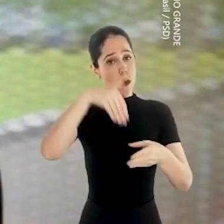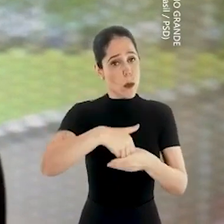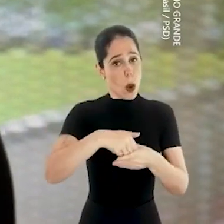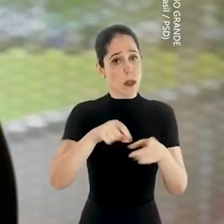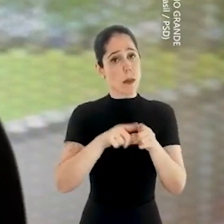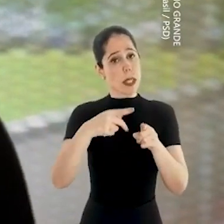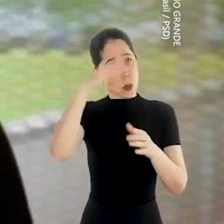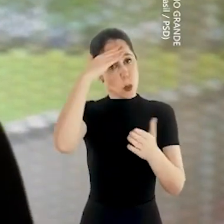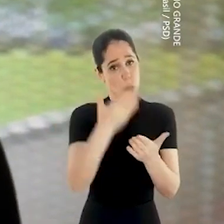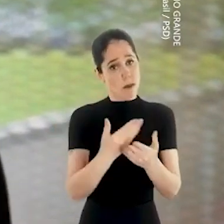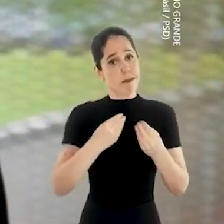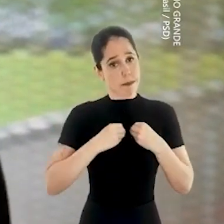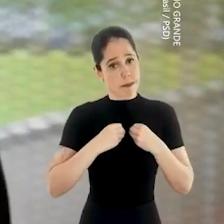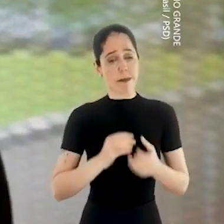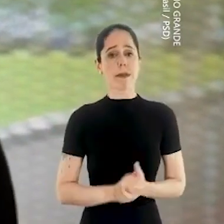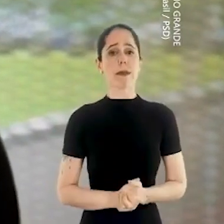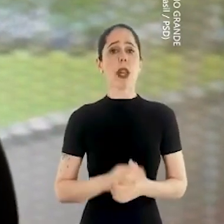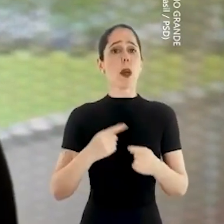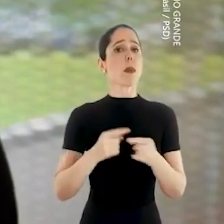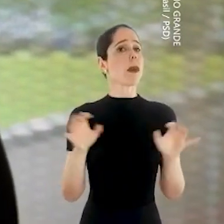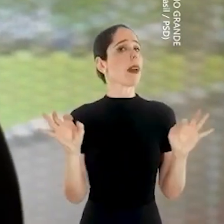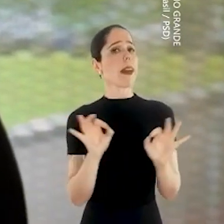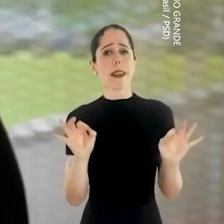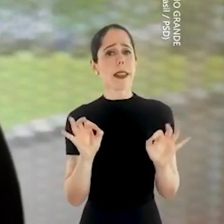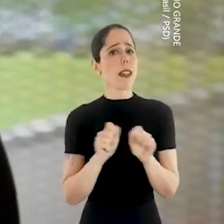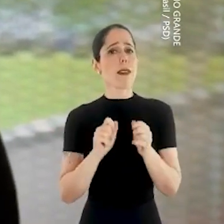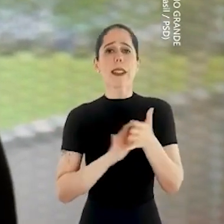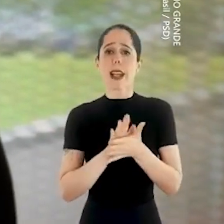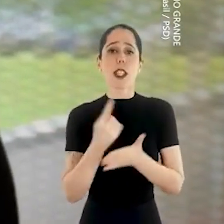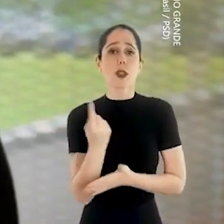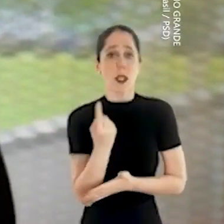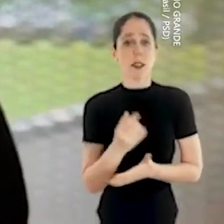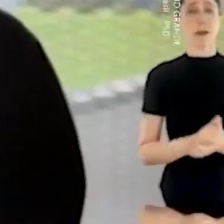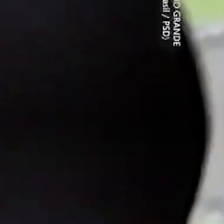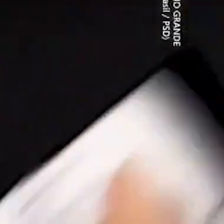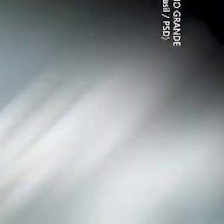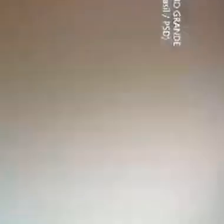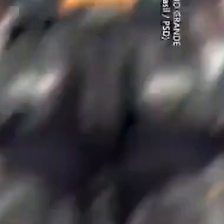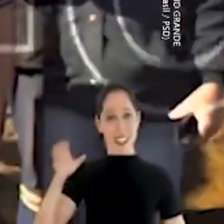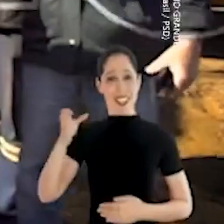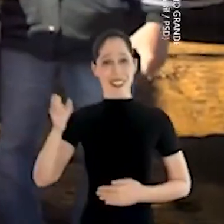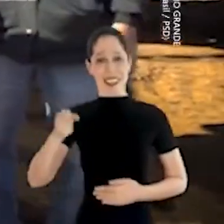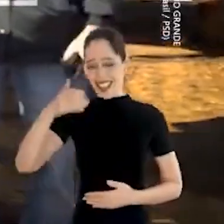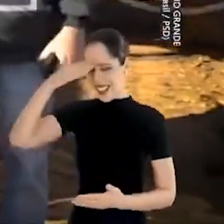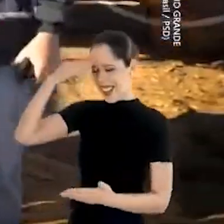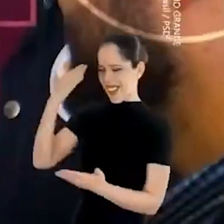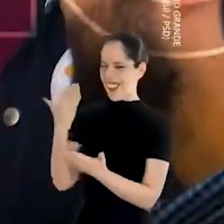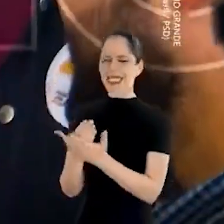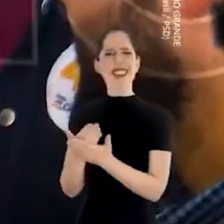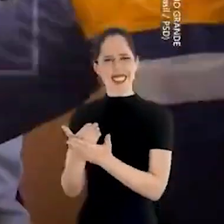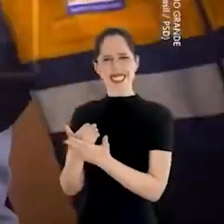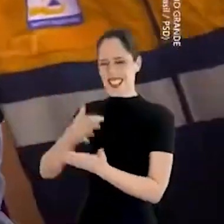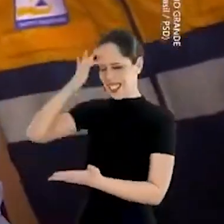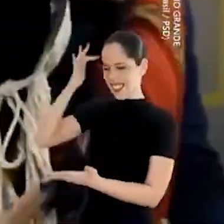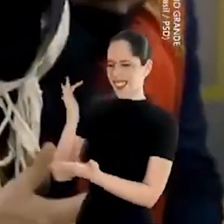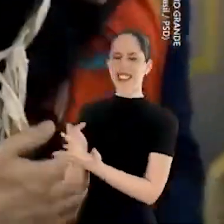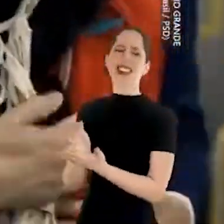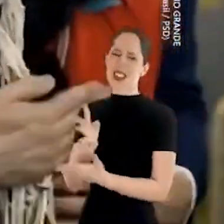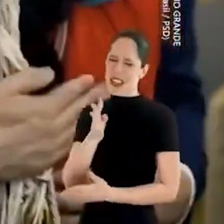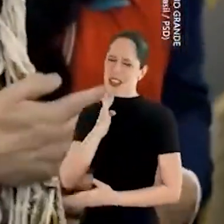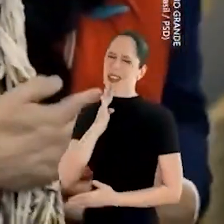seu voto e da sua confiança. Porque ninguém faz nada sozinho. Nele eu confio, boto fé